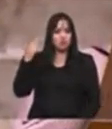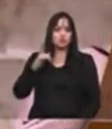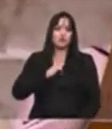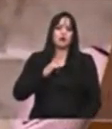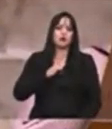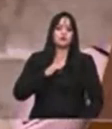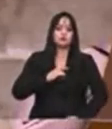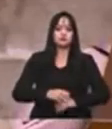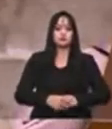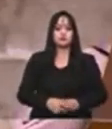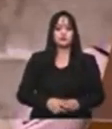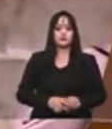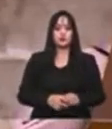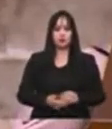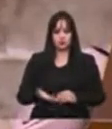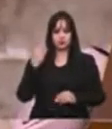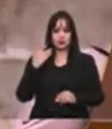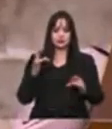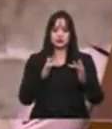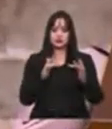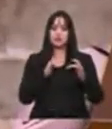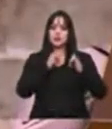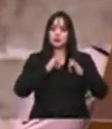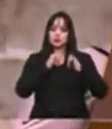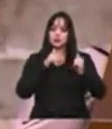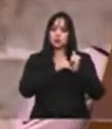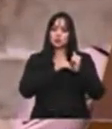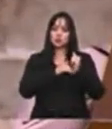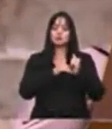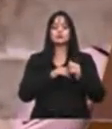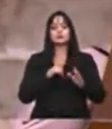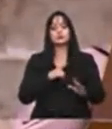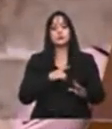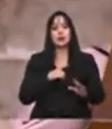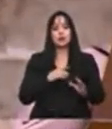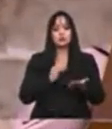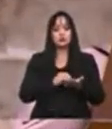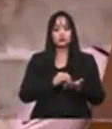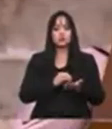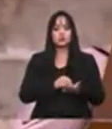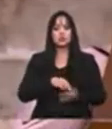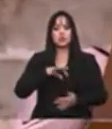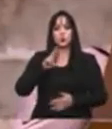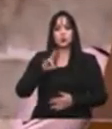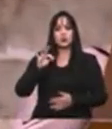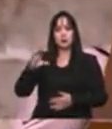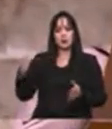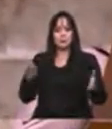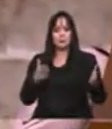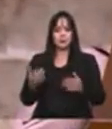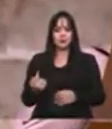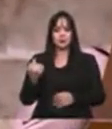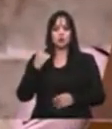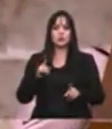tido prévio acesso aos dados sigilosos. A presença do diretor da UTC na BR Distribuidora durante o período